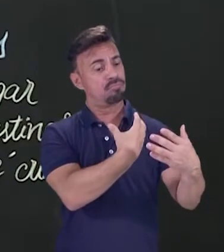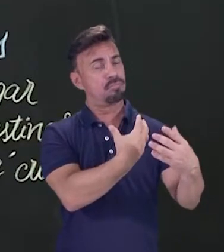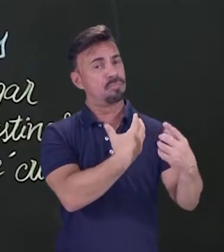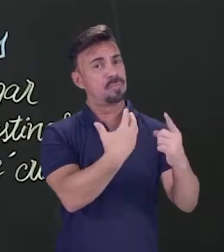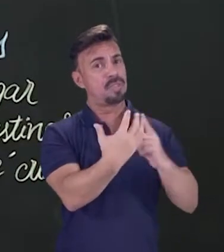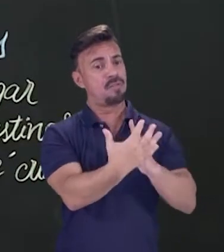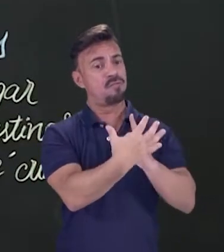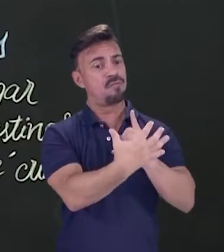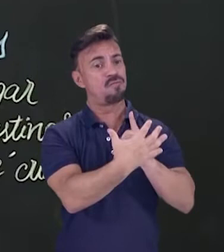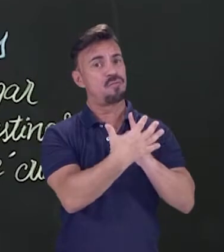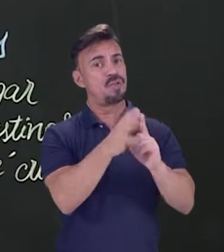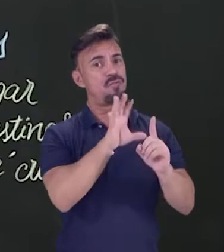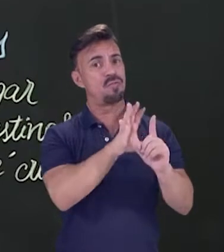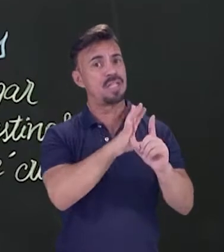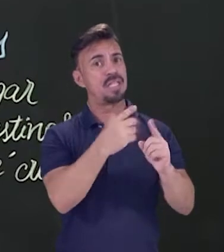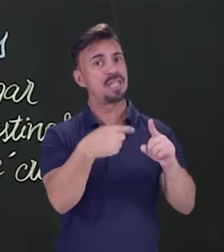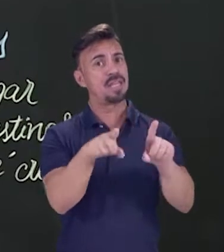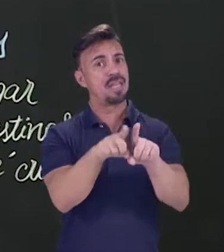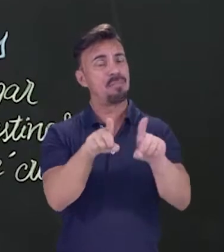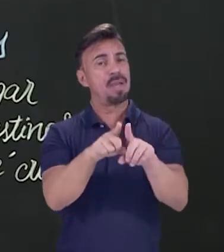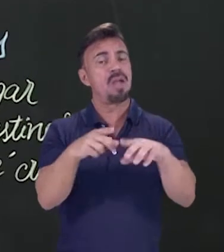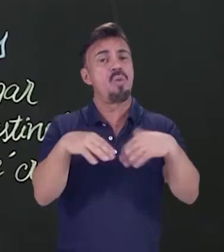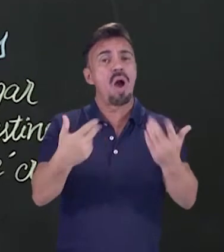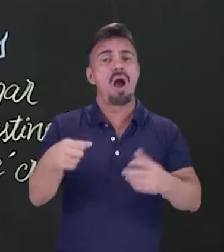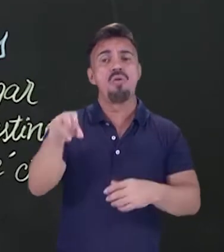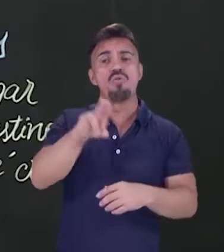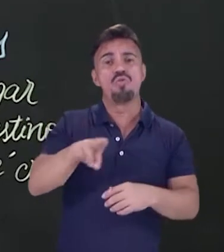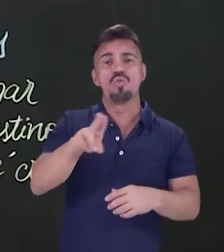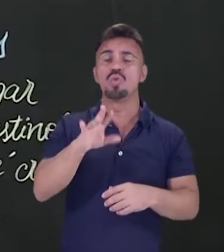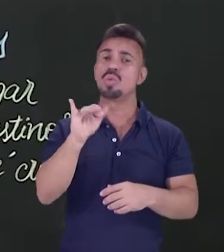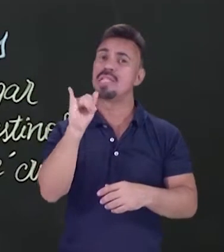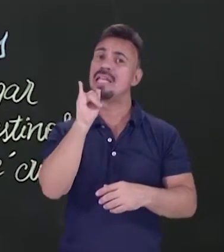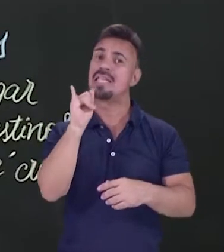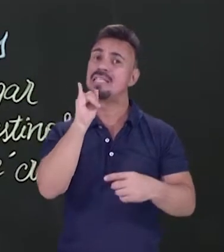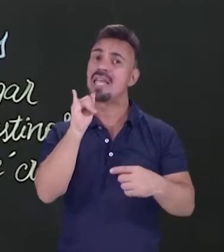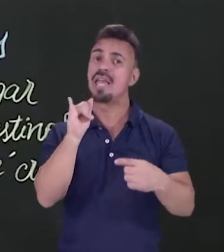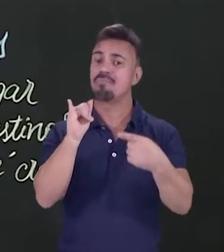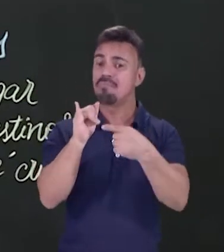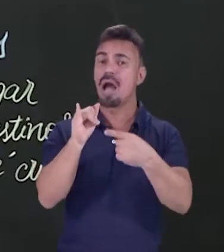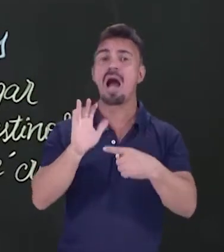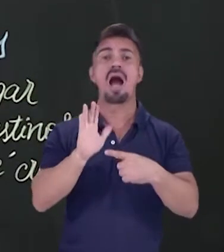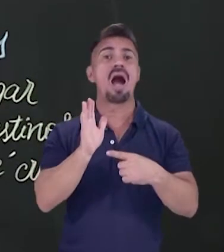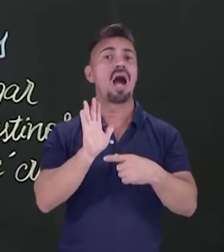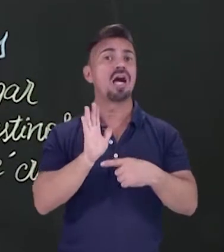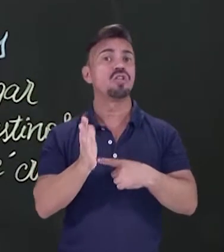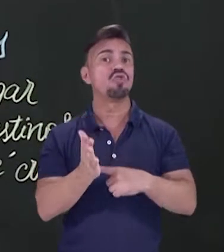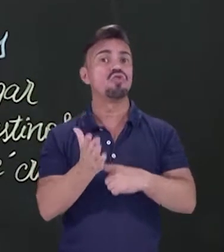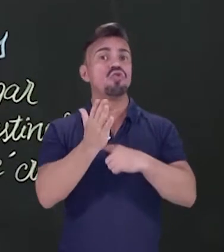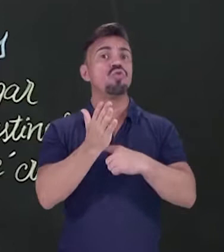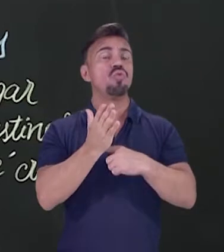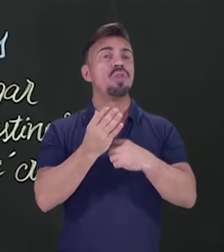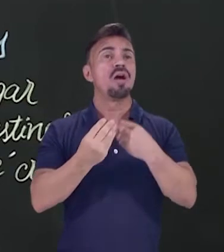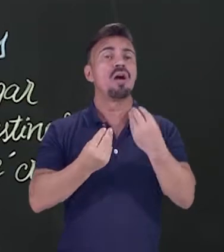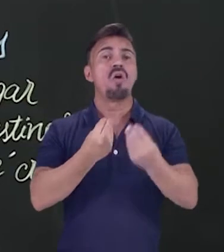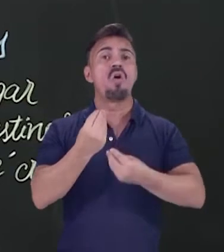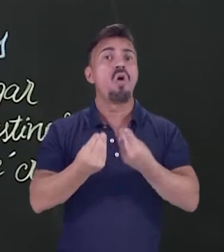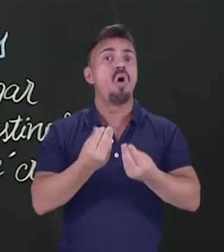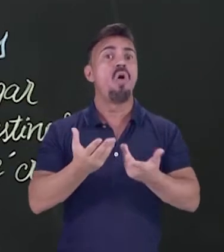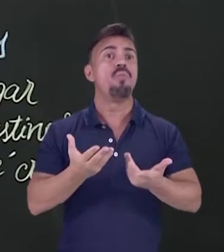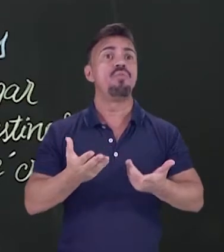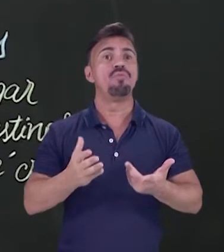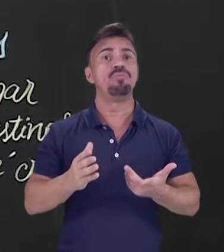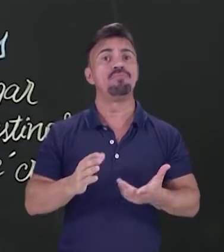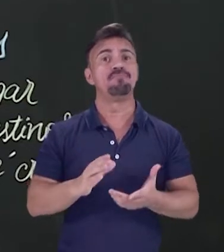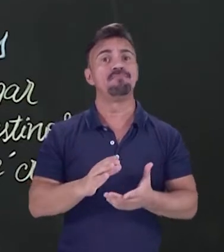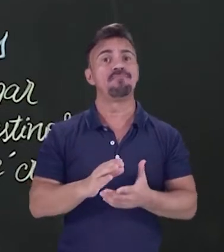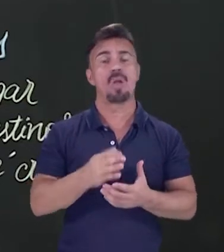essas estratégias. Que estratégias são muito comuns? O uso de exemplos, porque um exemplo ajuda a ilustrar uma opinião. É bem interessante quando